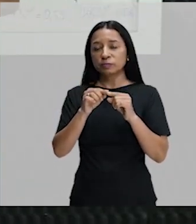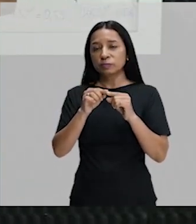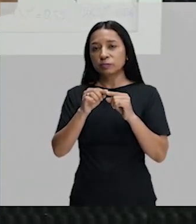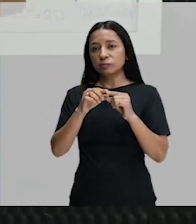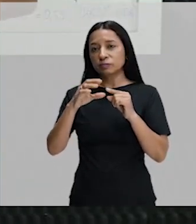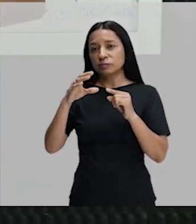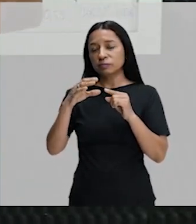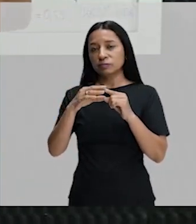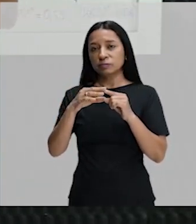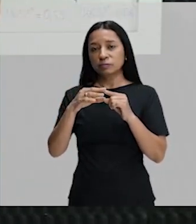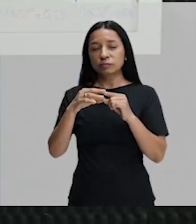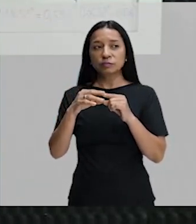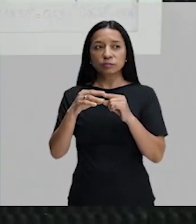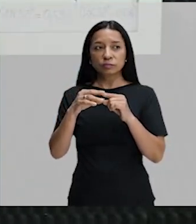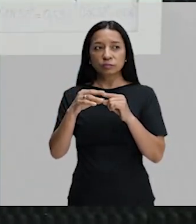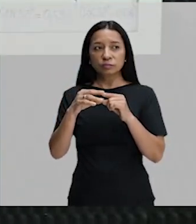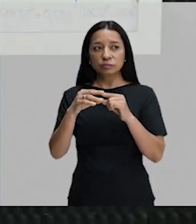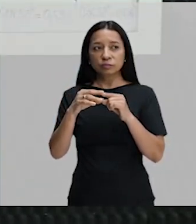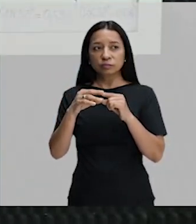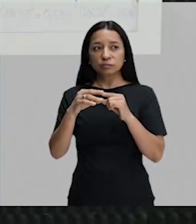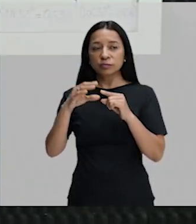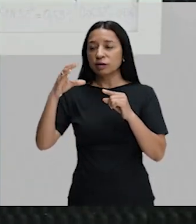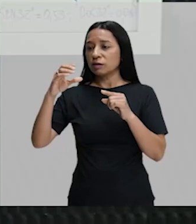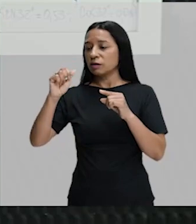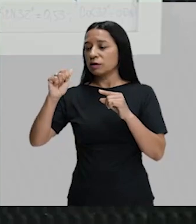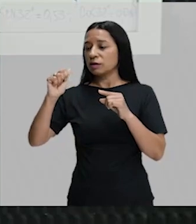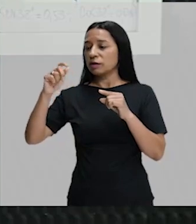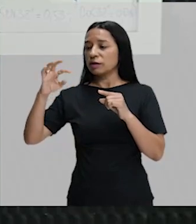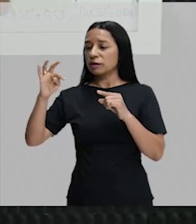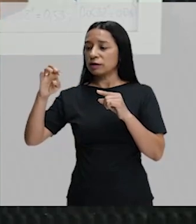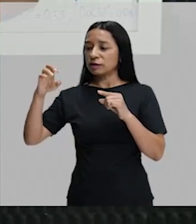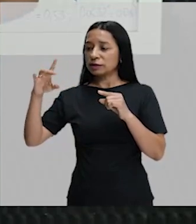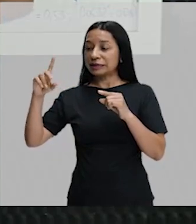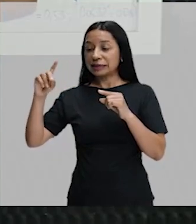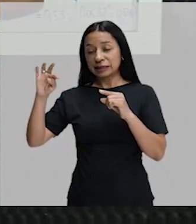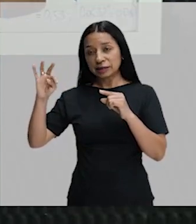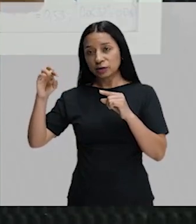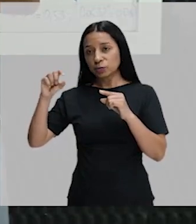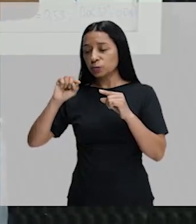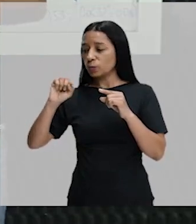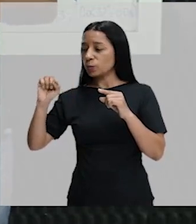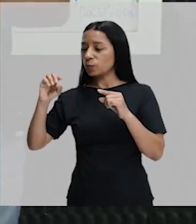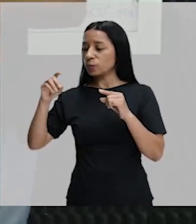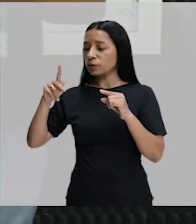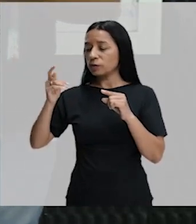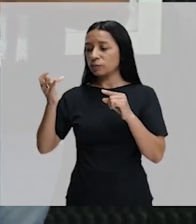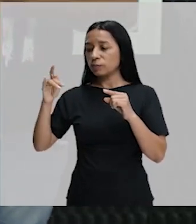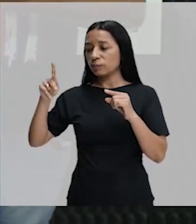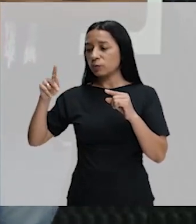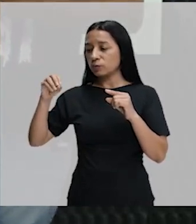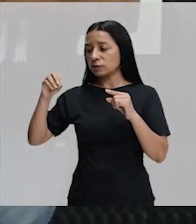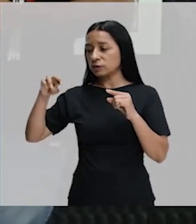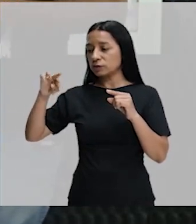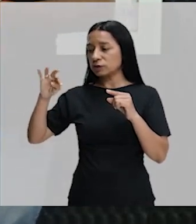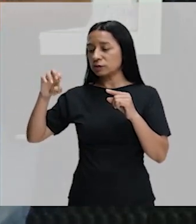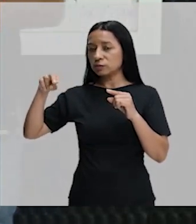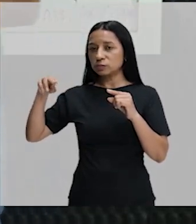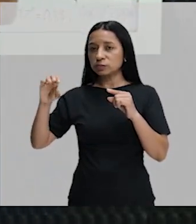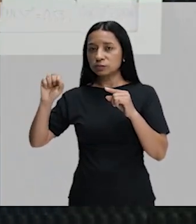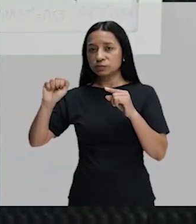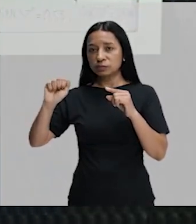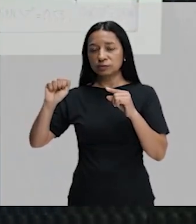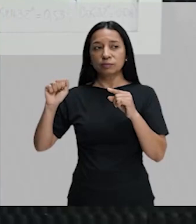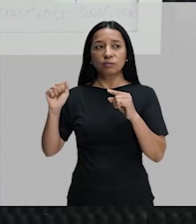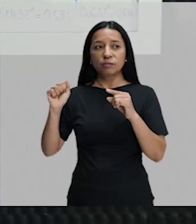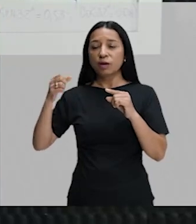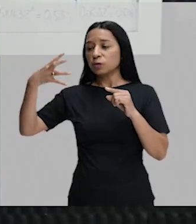pela hipotenusa, vou dividir o cateto adjacente pela hipotenusa e vou dividir o cateto oposto pelo cateto